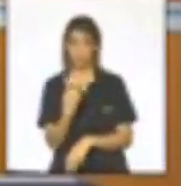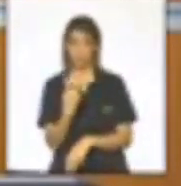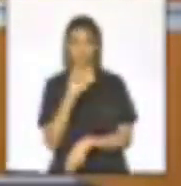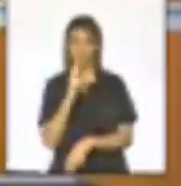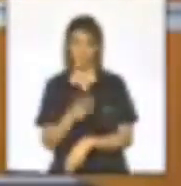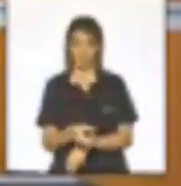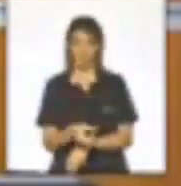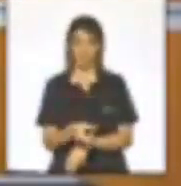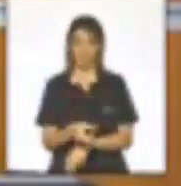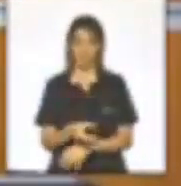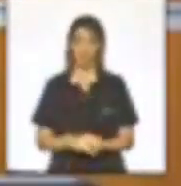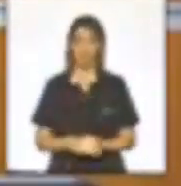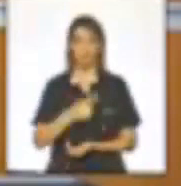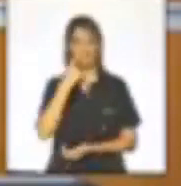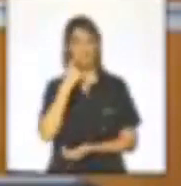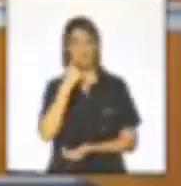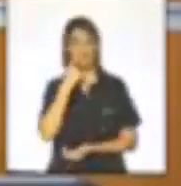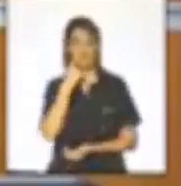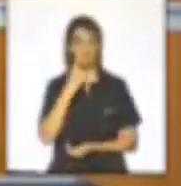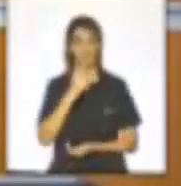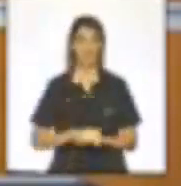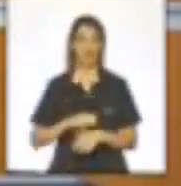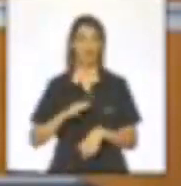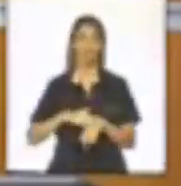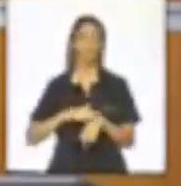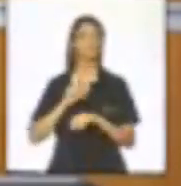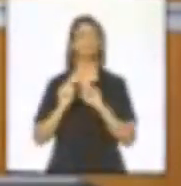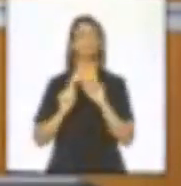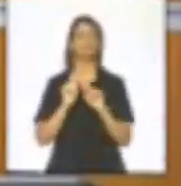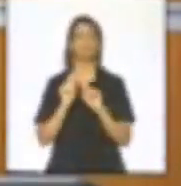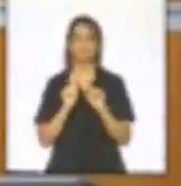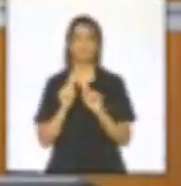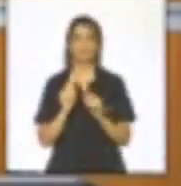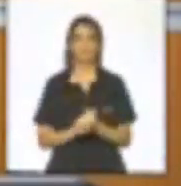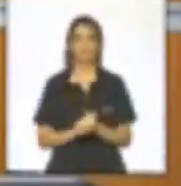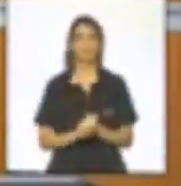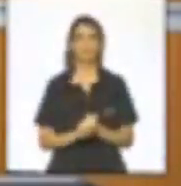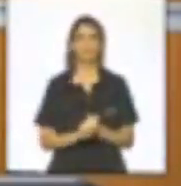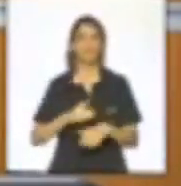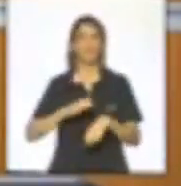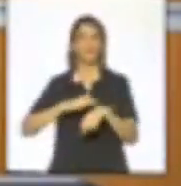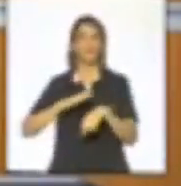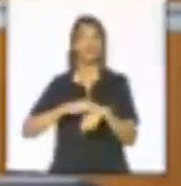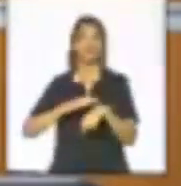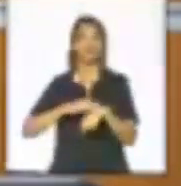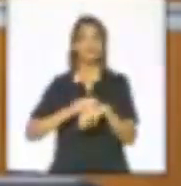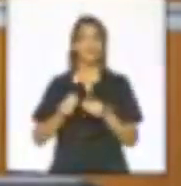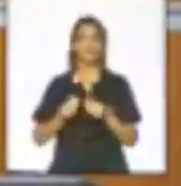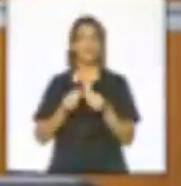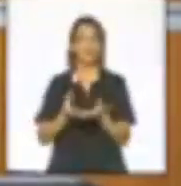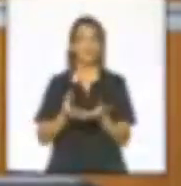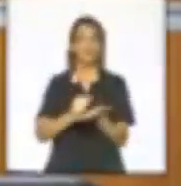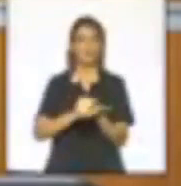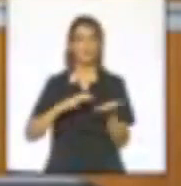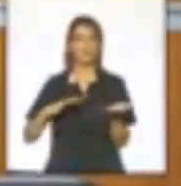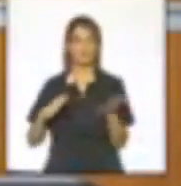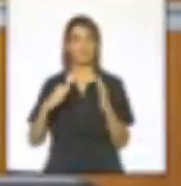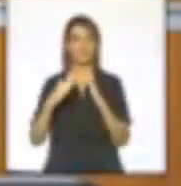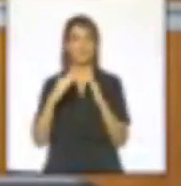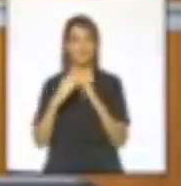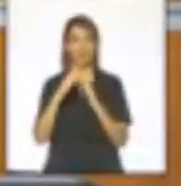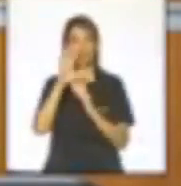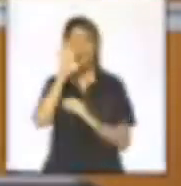62. Vamos ver aqui. Eu vou fazer o seguinte: eu vou passar uma tarefa, um exercício de